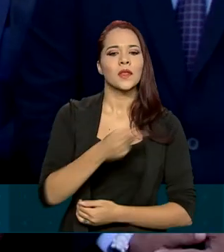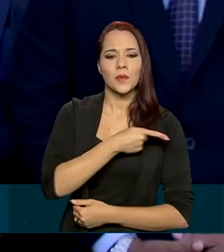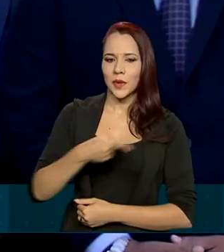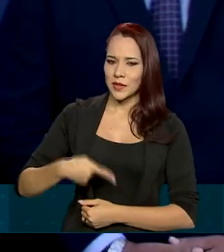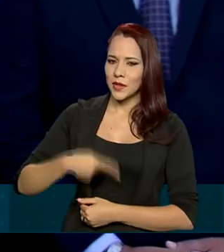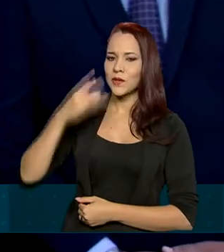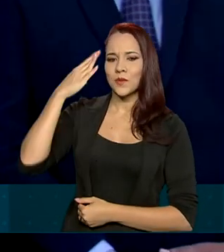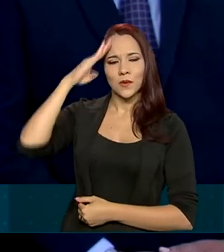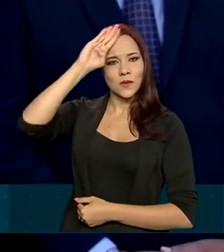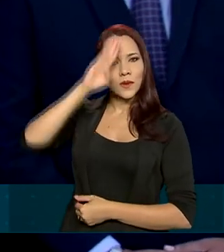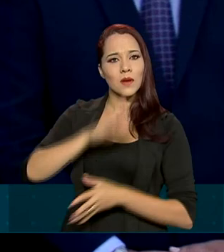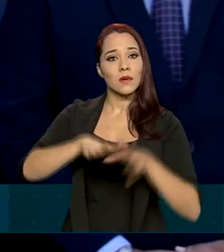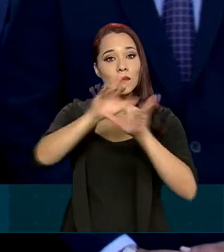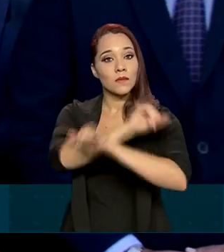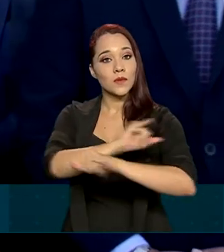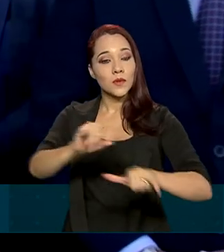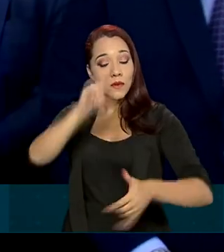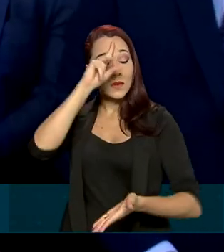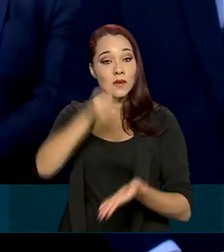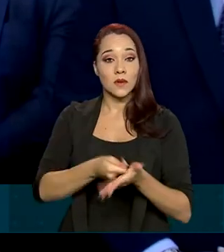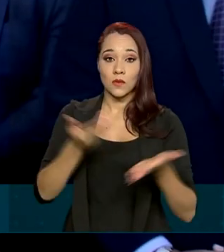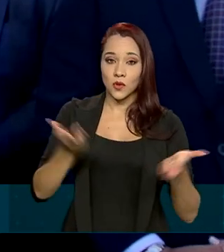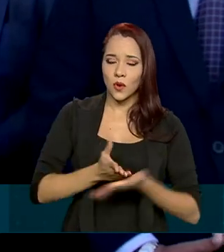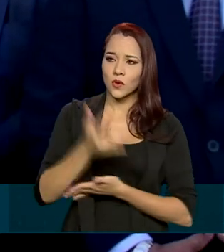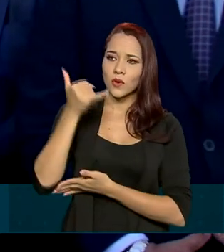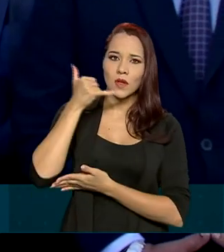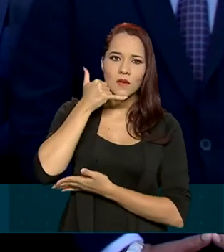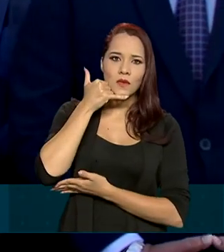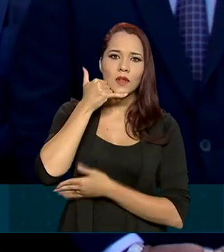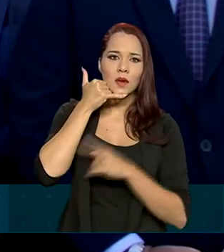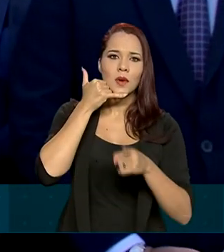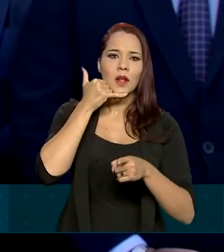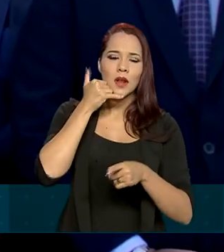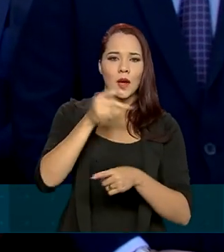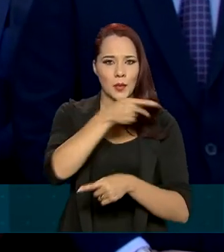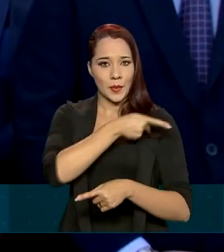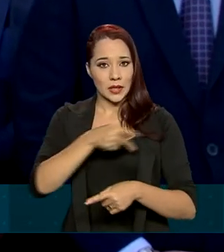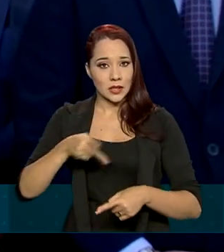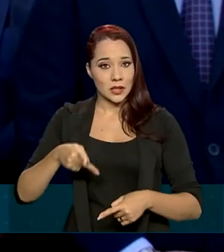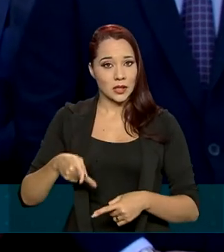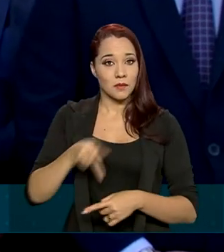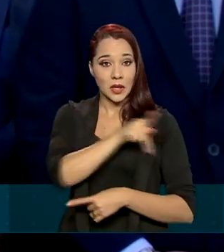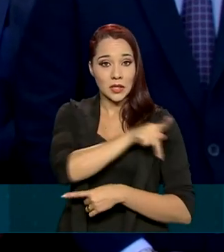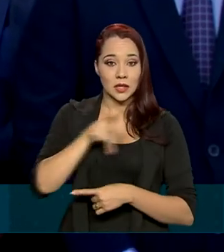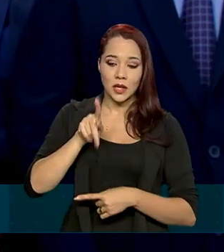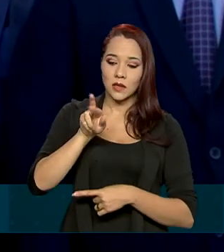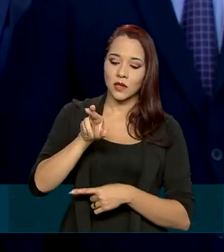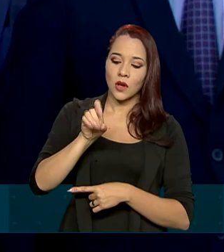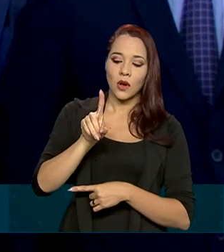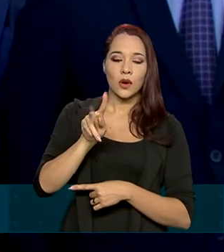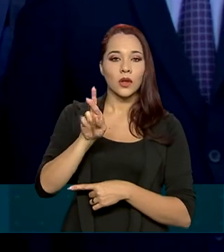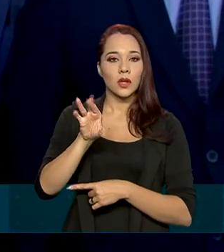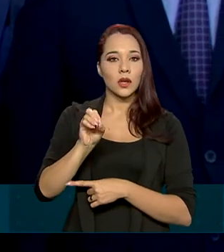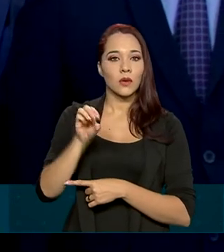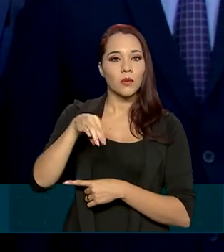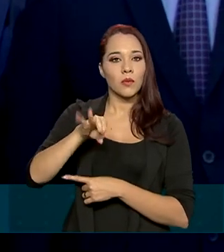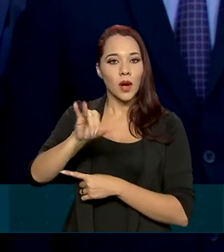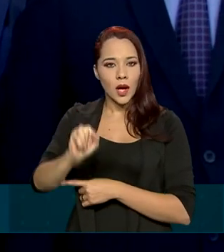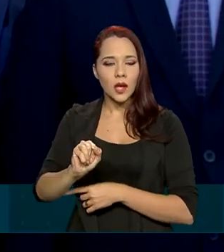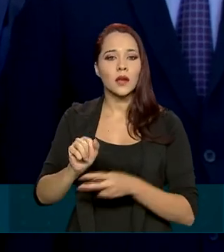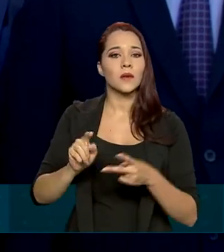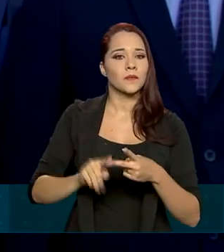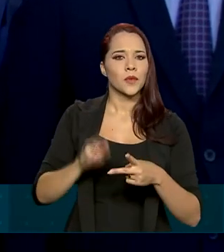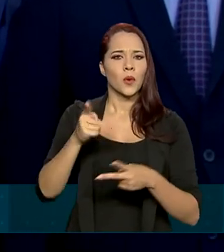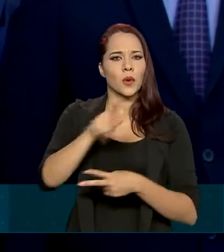Bolsonaro comunicou as decisões de hoje num telefonema ao presidente Rodrigo Maia, ao presidente Davi Alcolumbre, e existe hoje